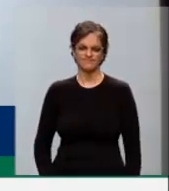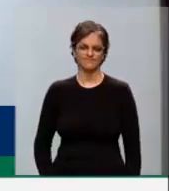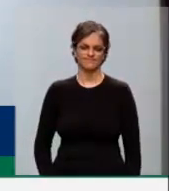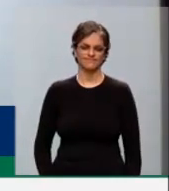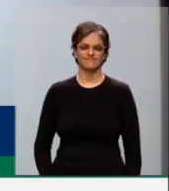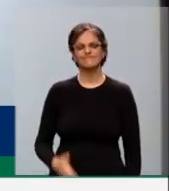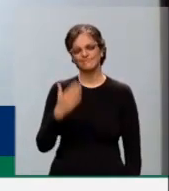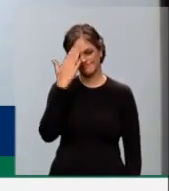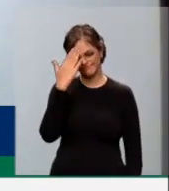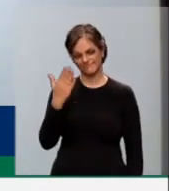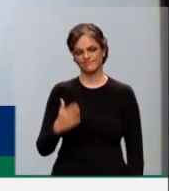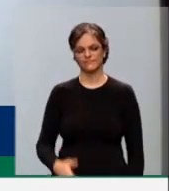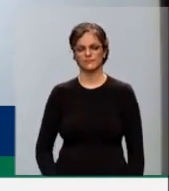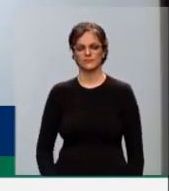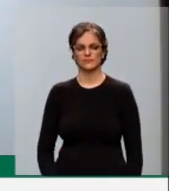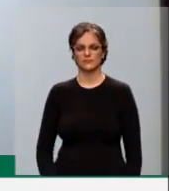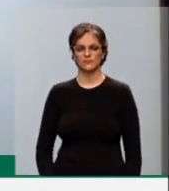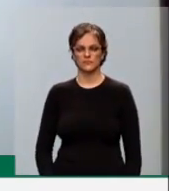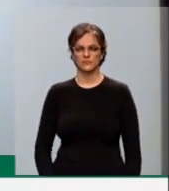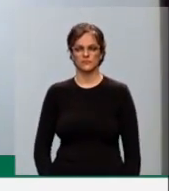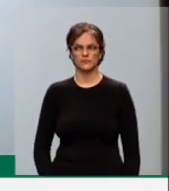Muito obrigada.